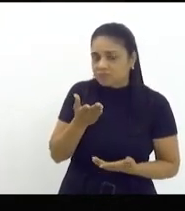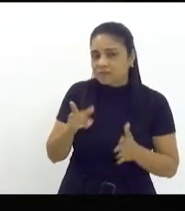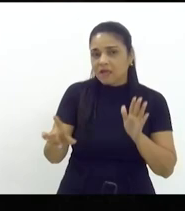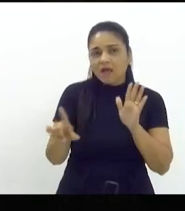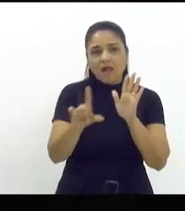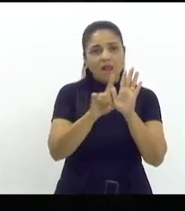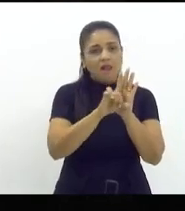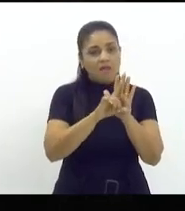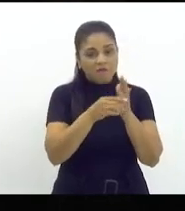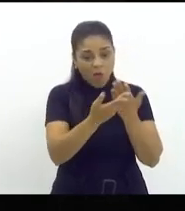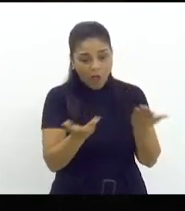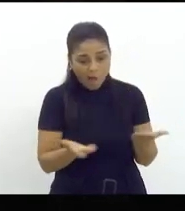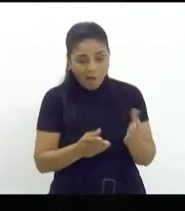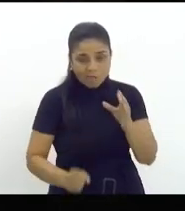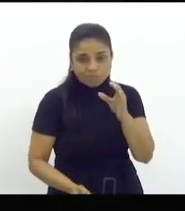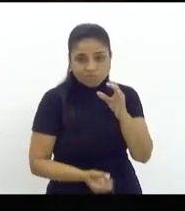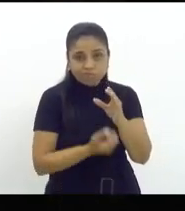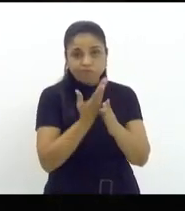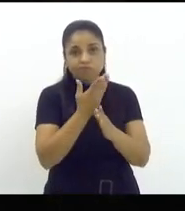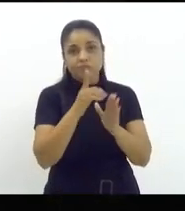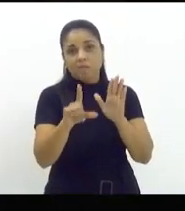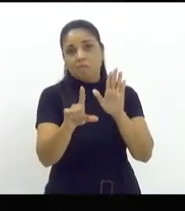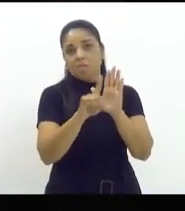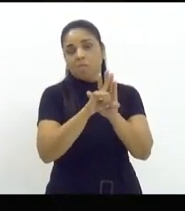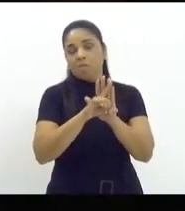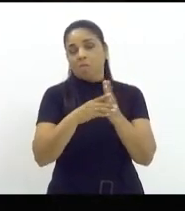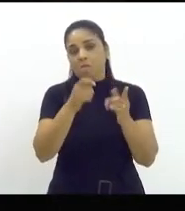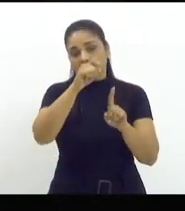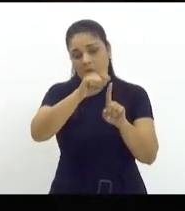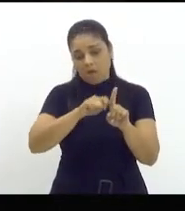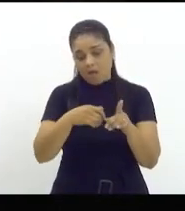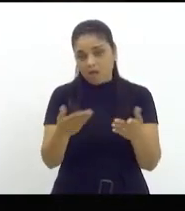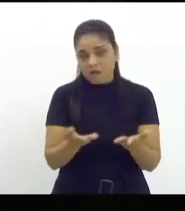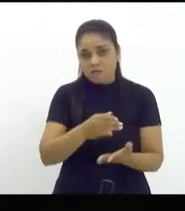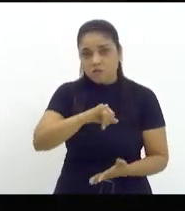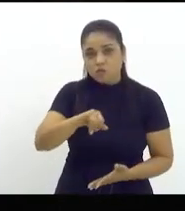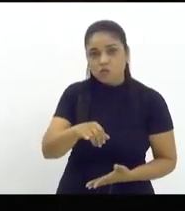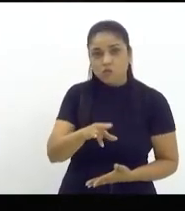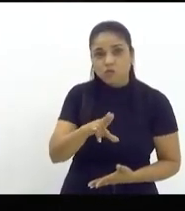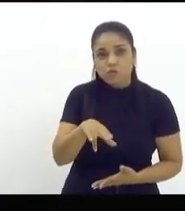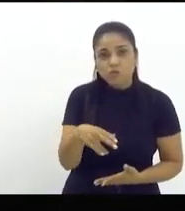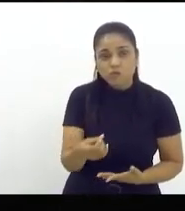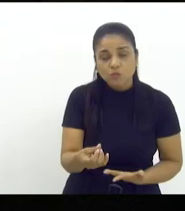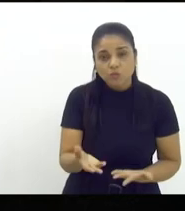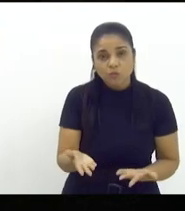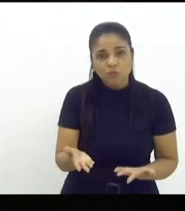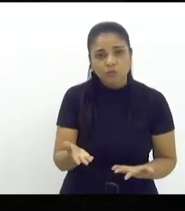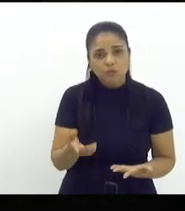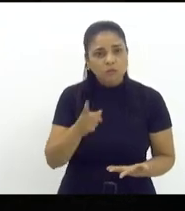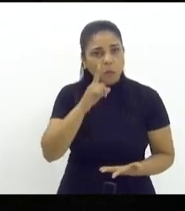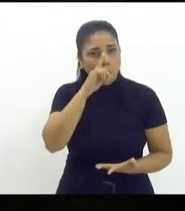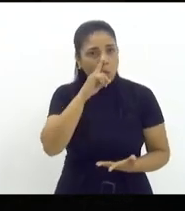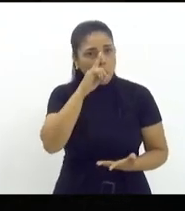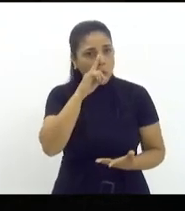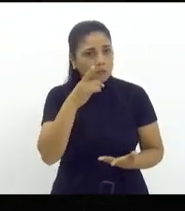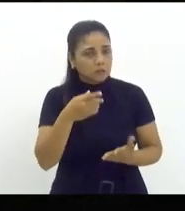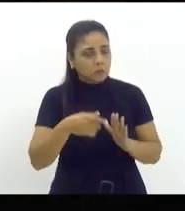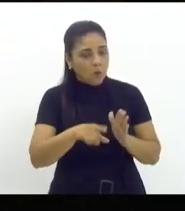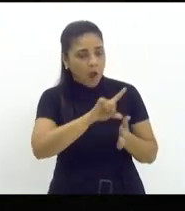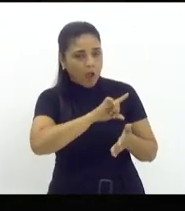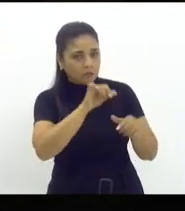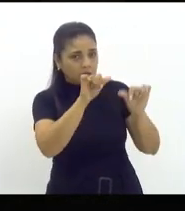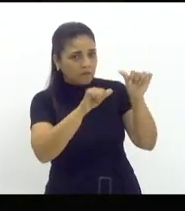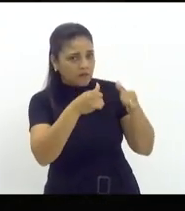este mês e possível essa avaliação de risco parou lá um pouco antes